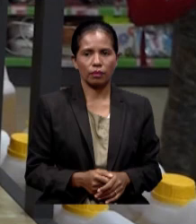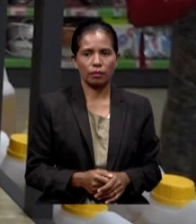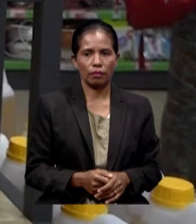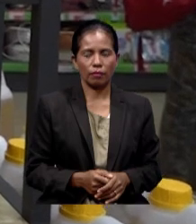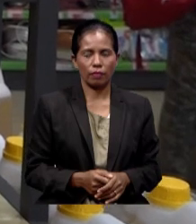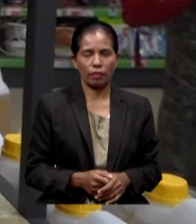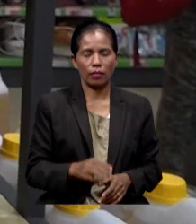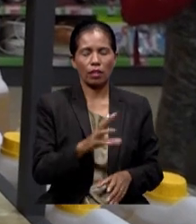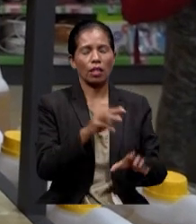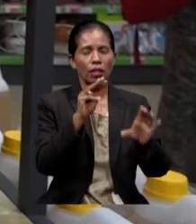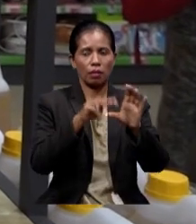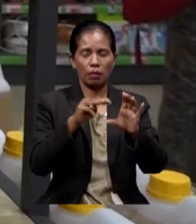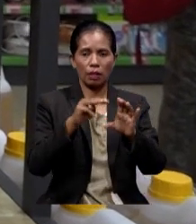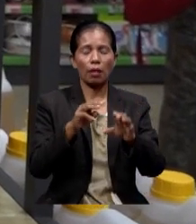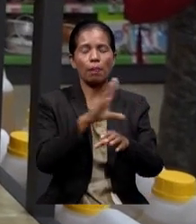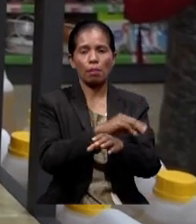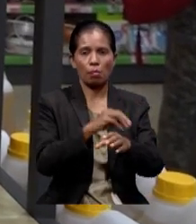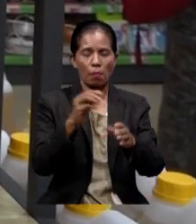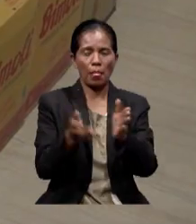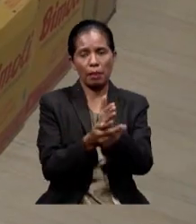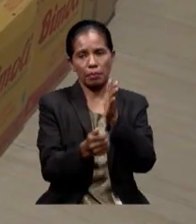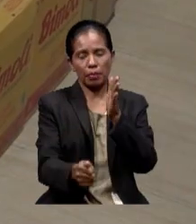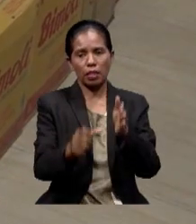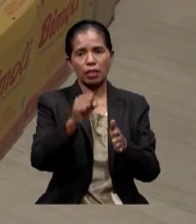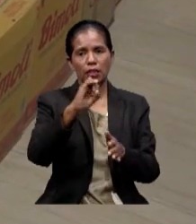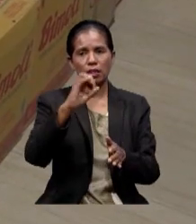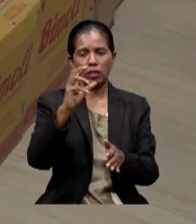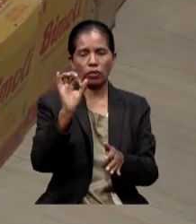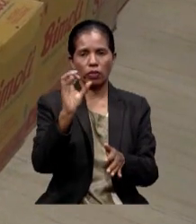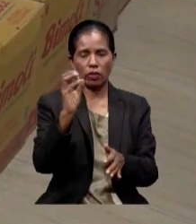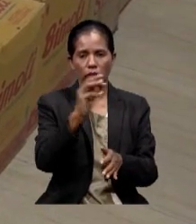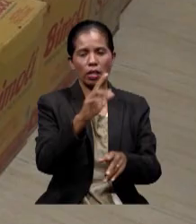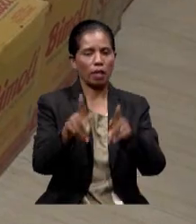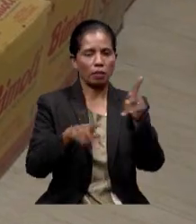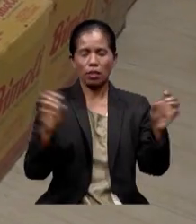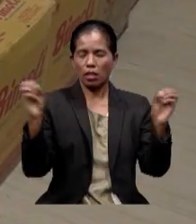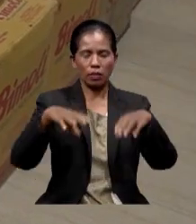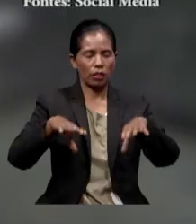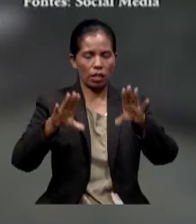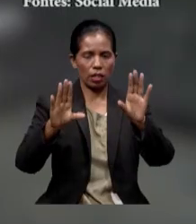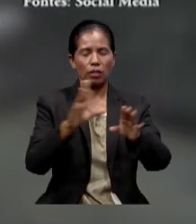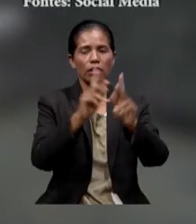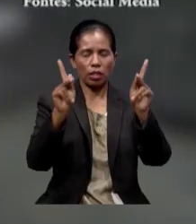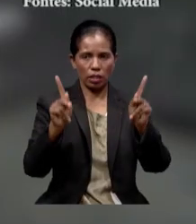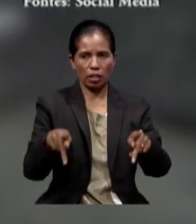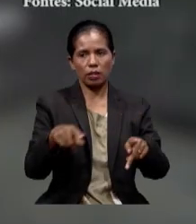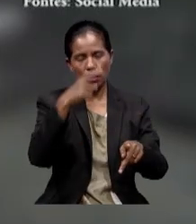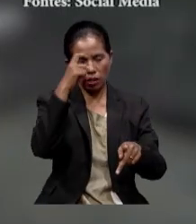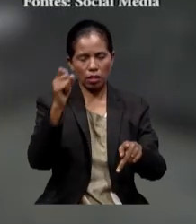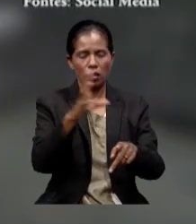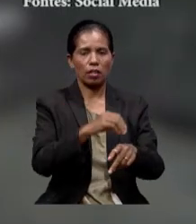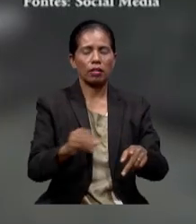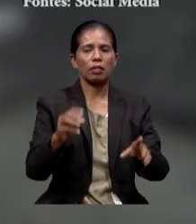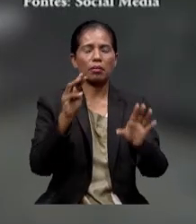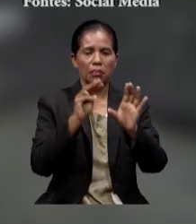Mina sona ho marca sinfoni negociante sira la fan ona iha loza no kioske iha capital dili ha foin mina refere desconfia